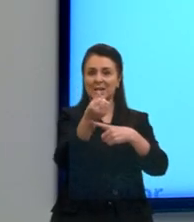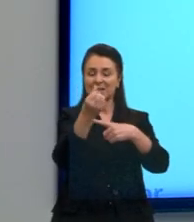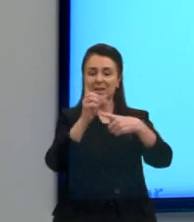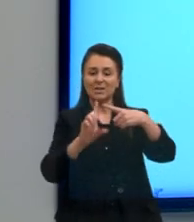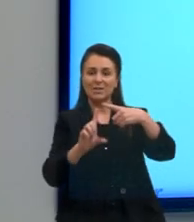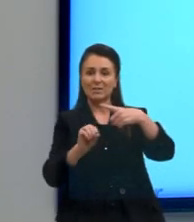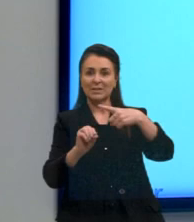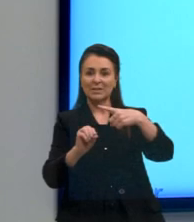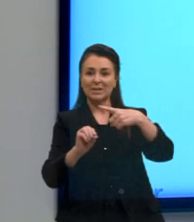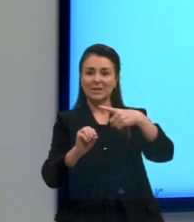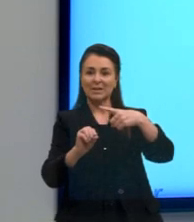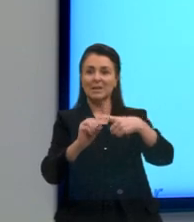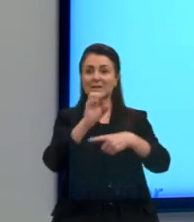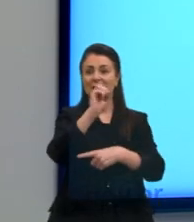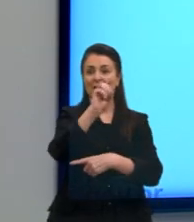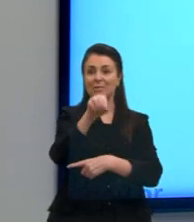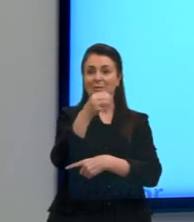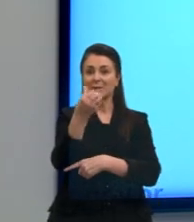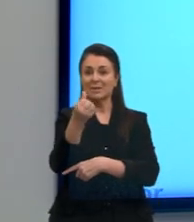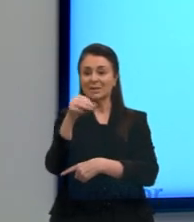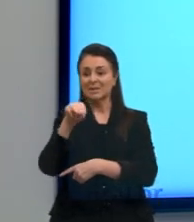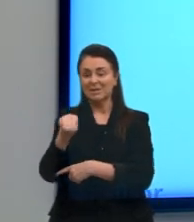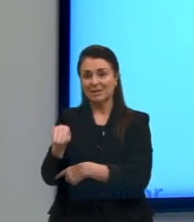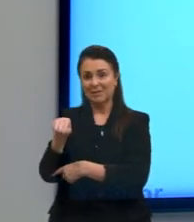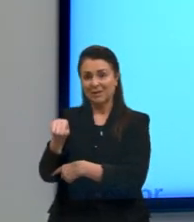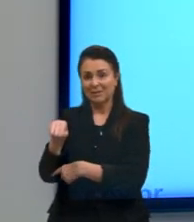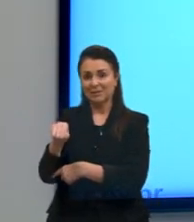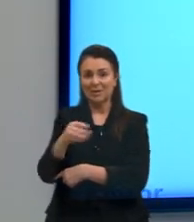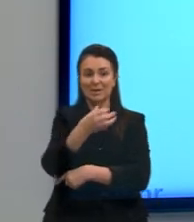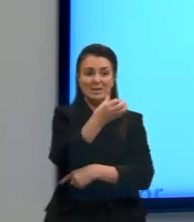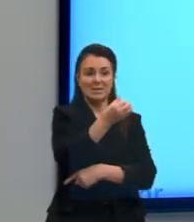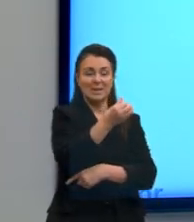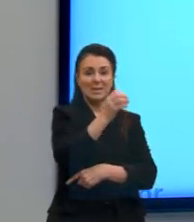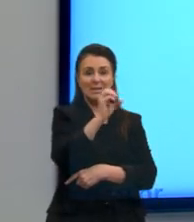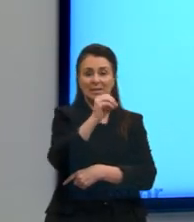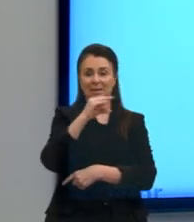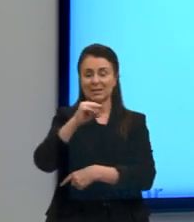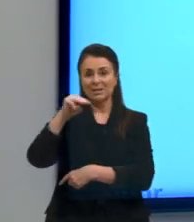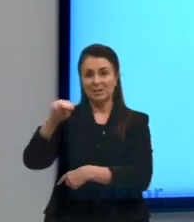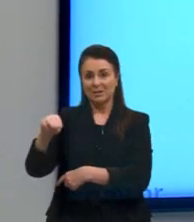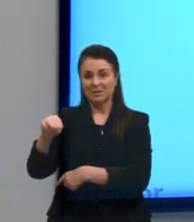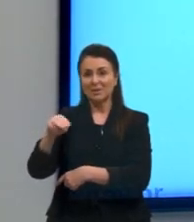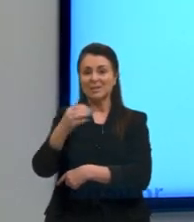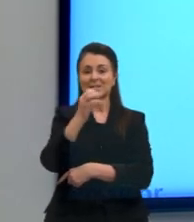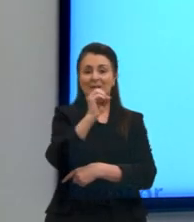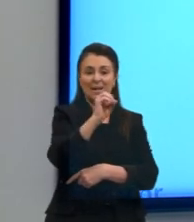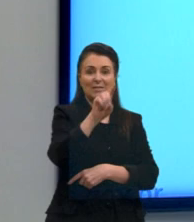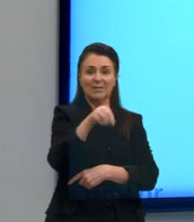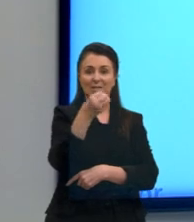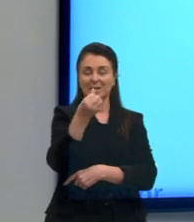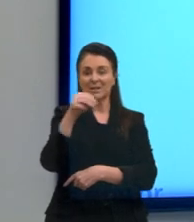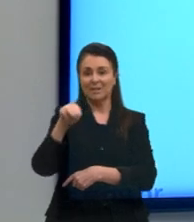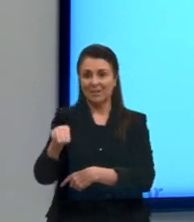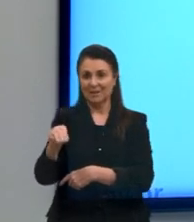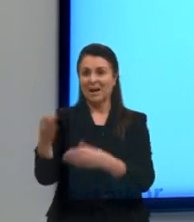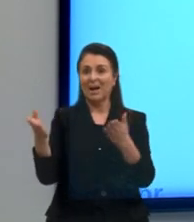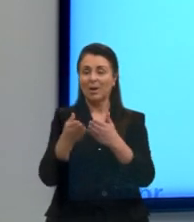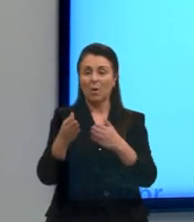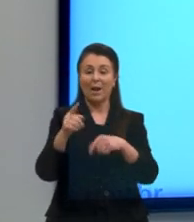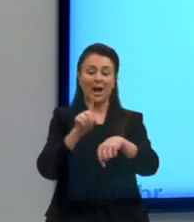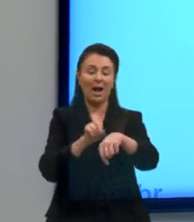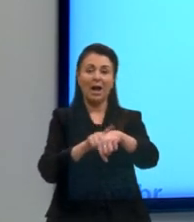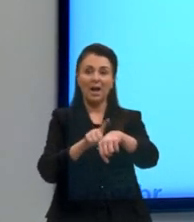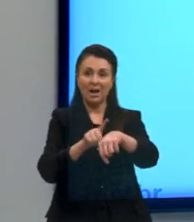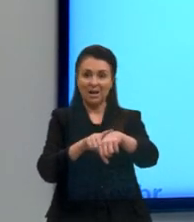10 que é igual a 0,6 m tá então 60 cm = 0,6 M se a gente for fazer de